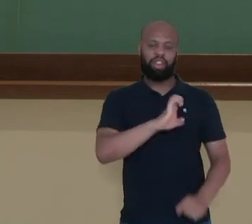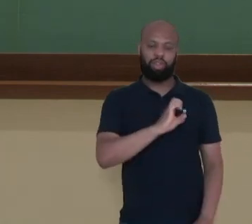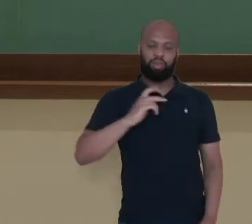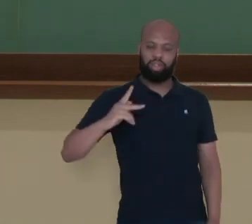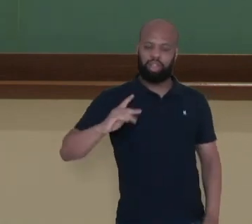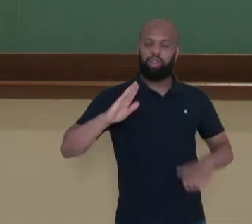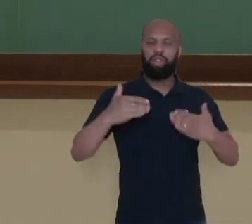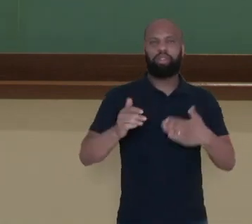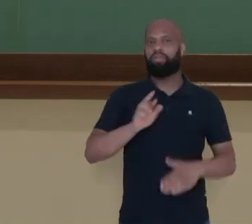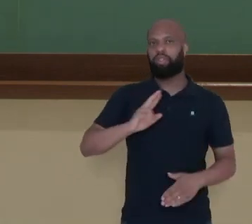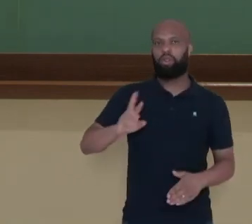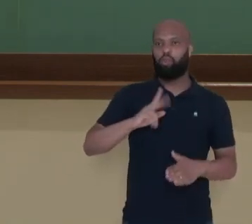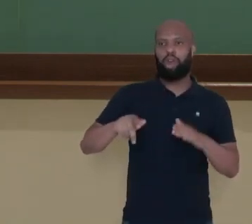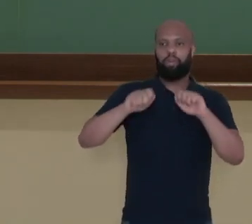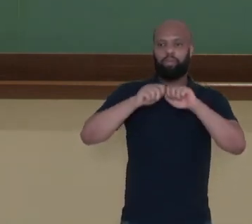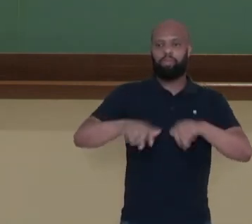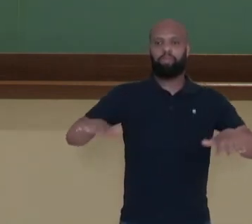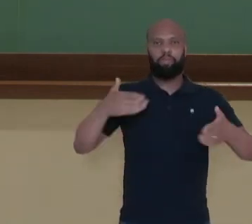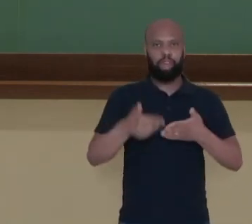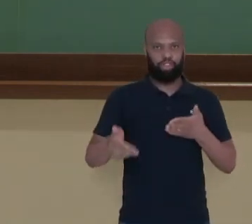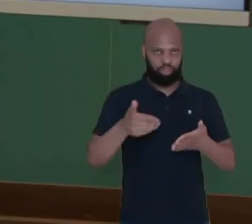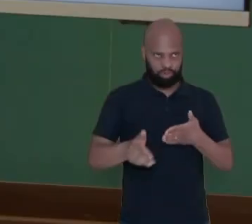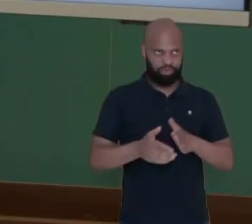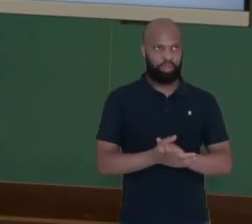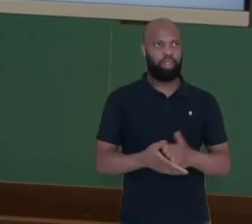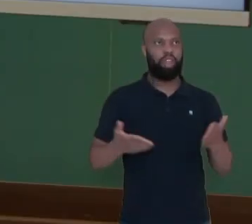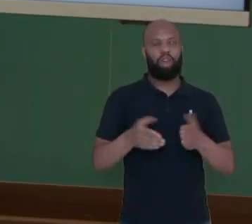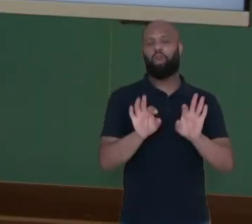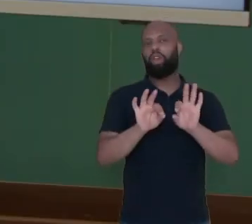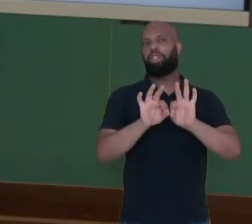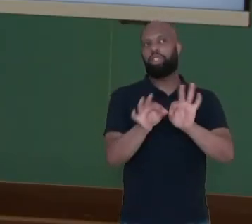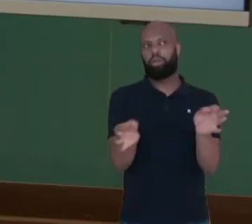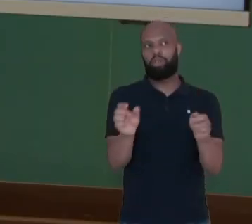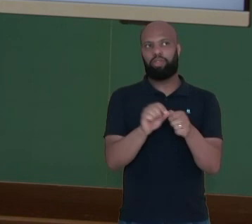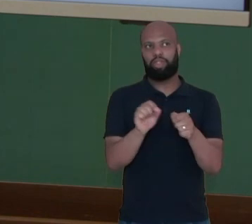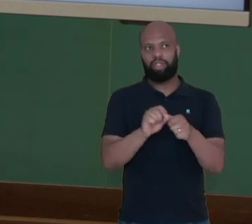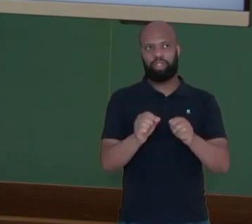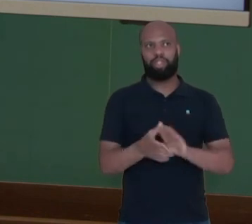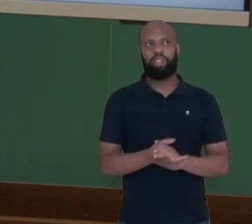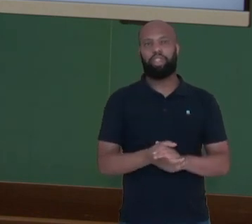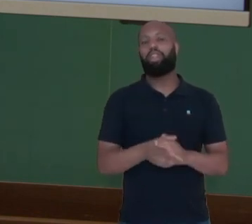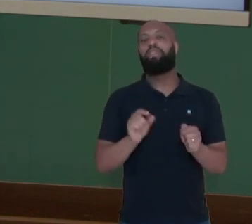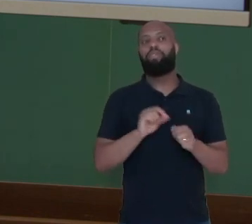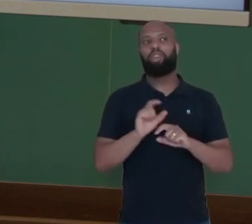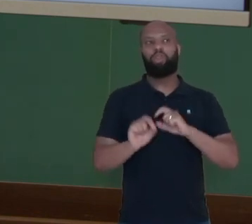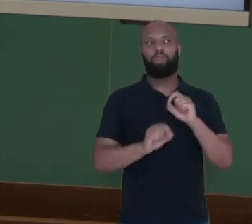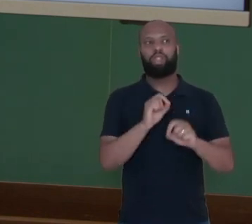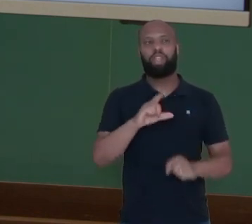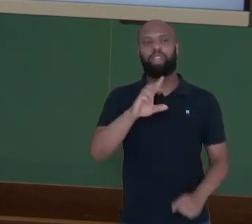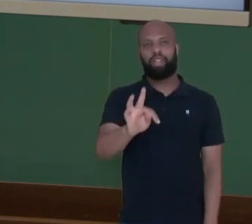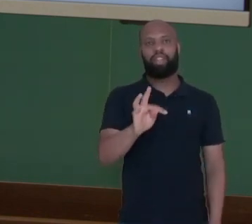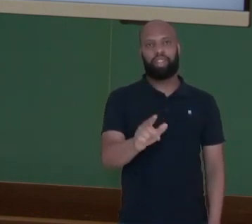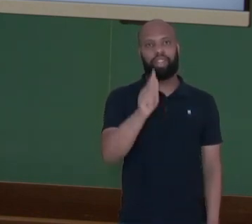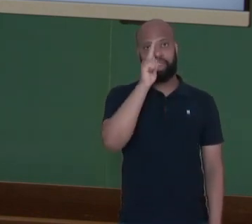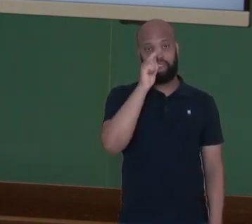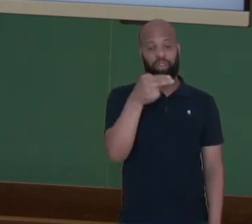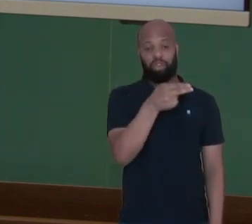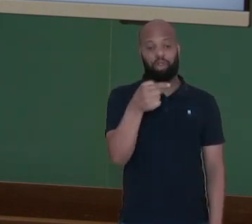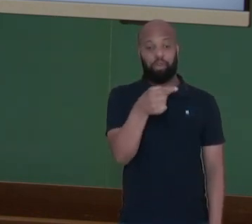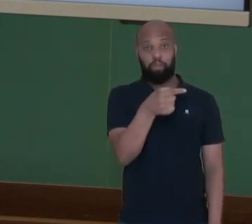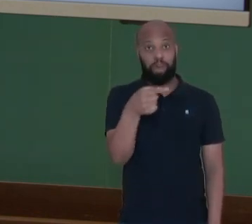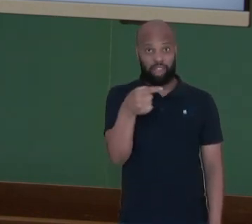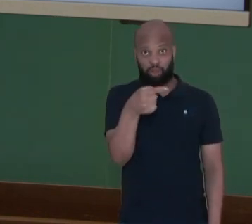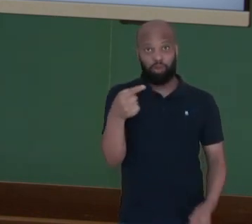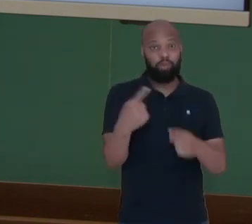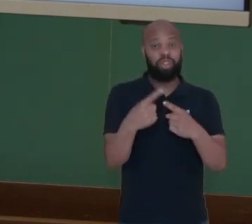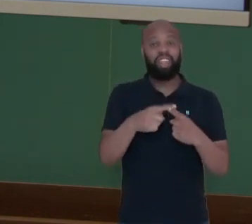que não é dissipada. Então, é muito simples. O que eu vou fazer? Trabalho é igual menos força de atrito